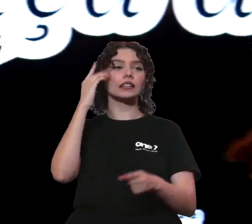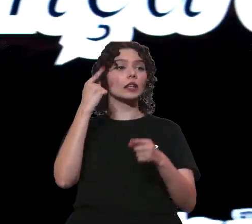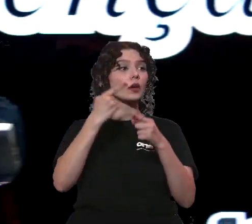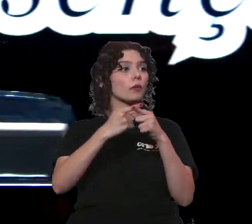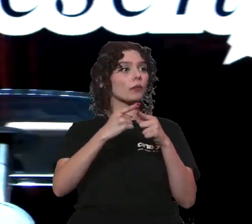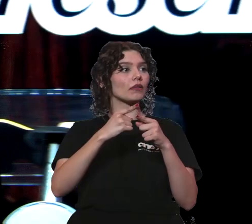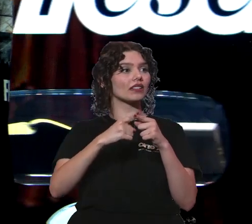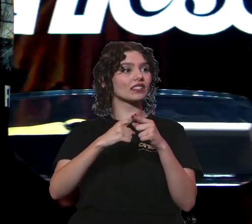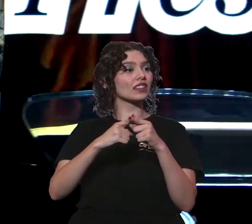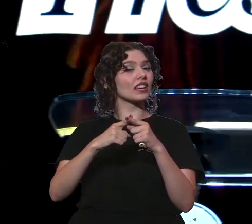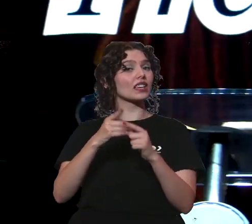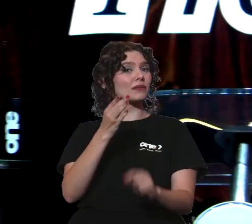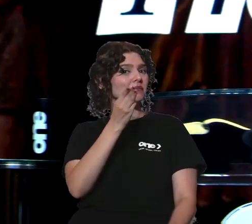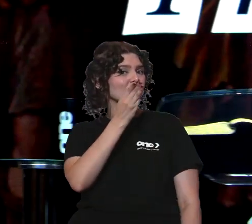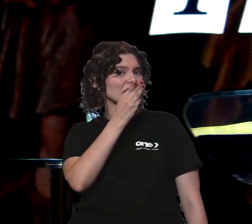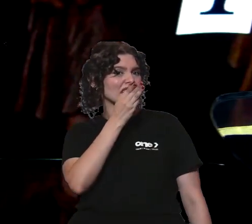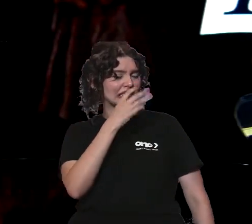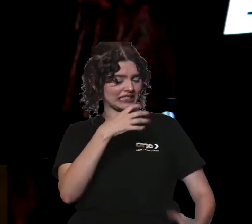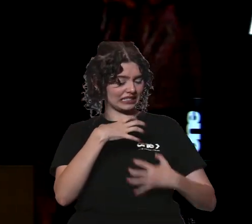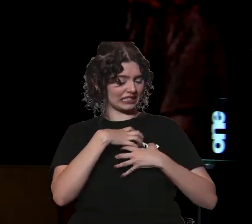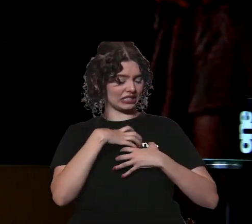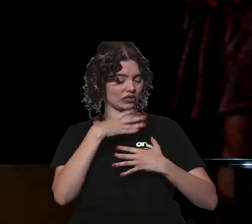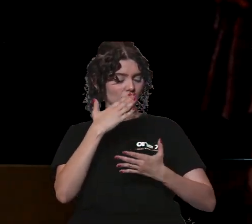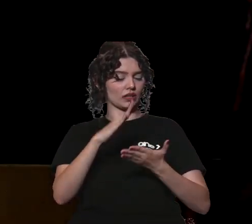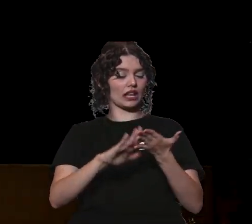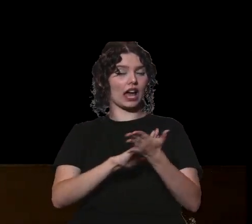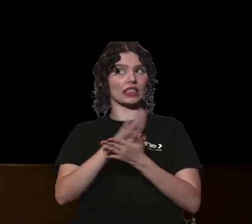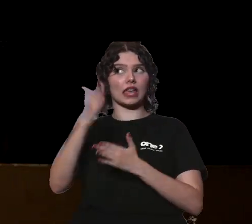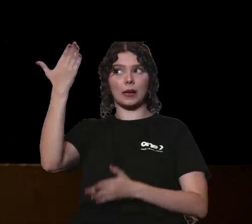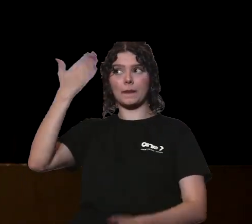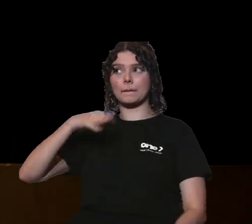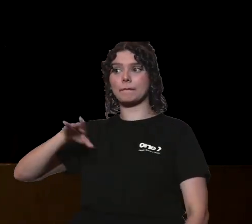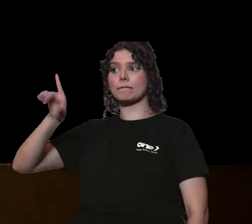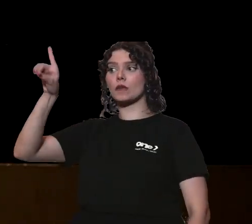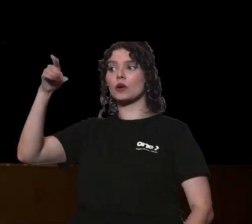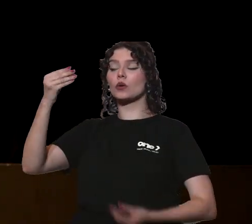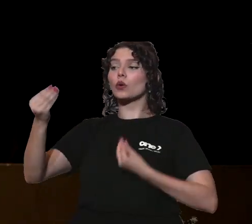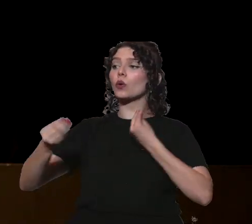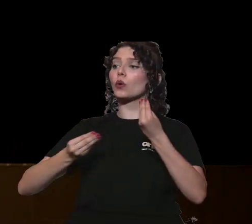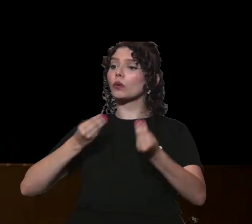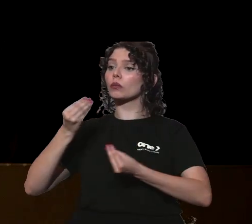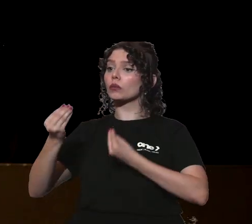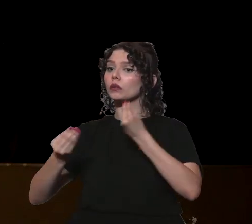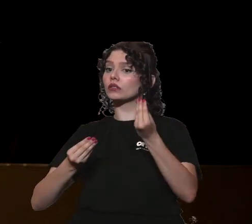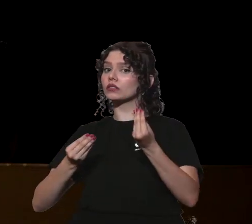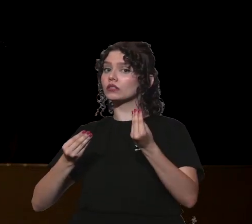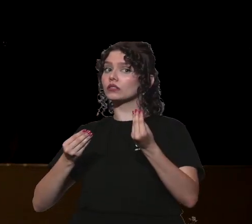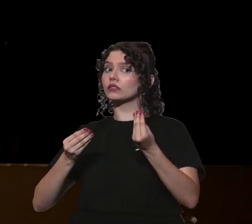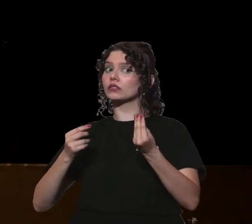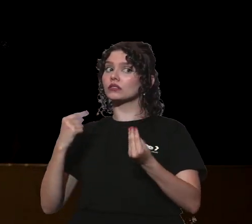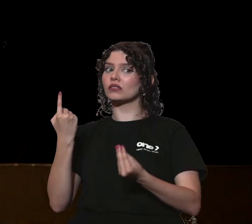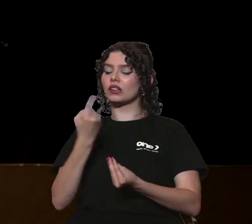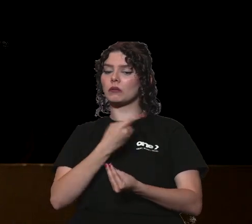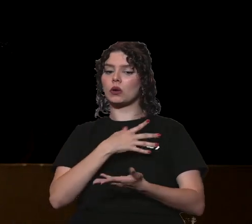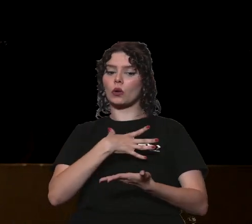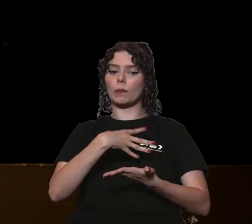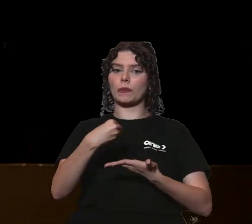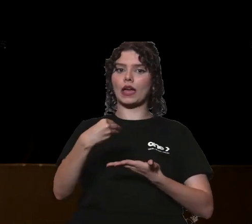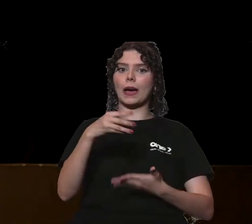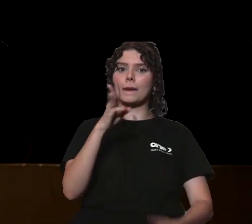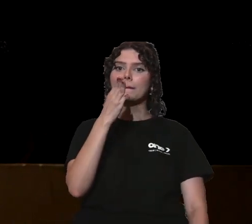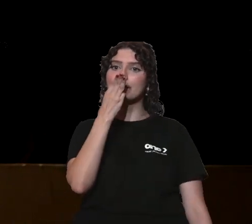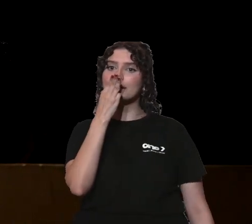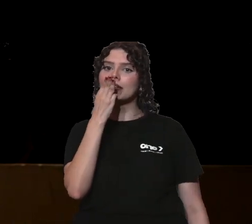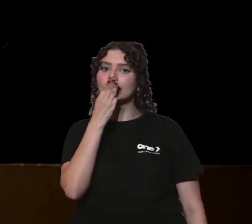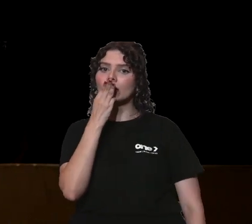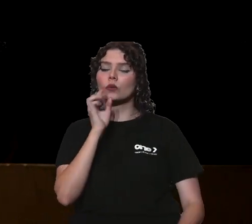foi insensível à presença de Deus, e como eu e você não vamos repetir o que ela tinha vivido e o que ela